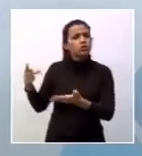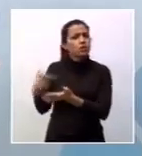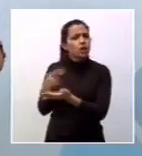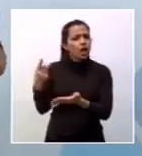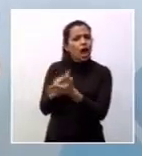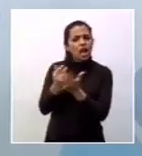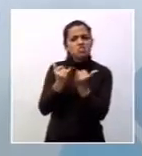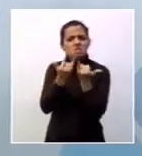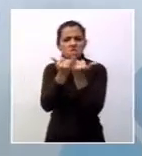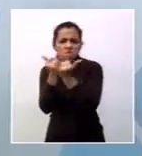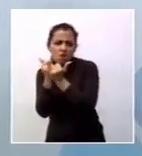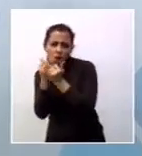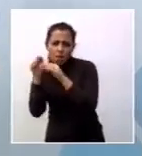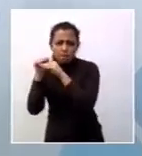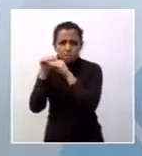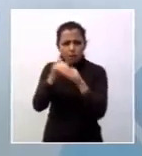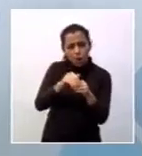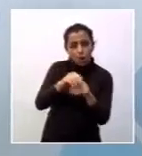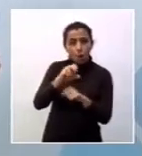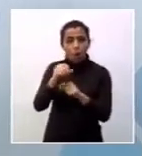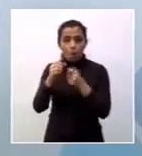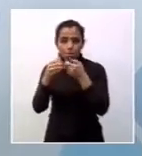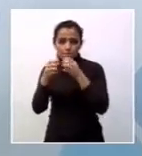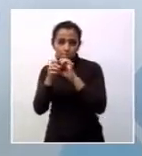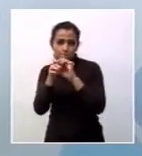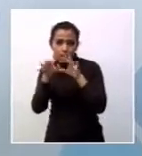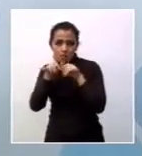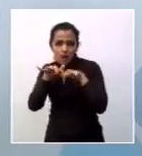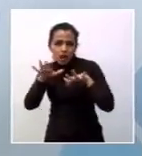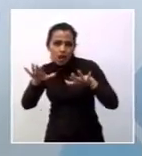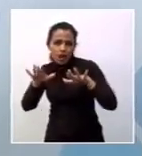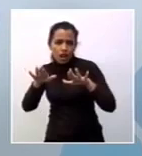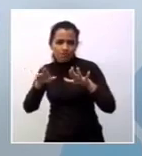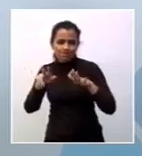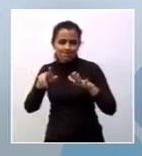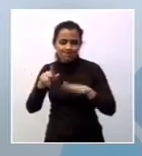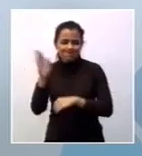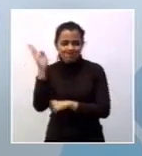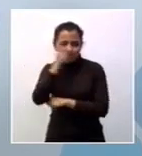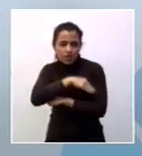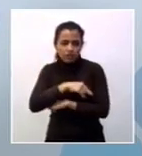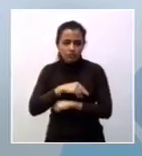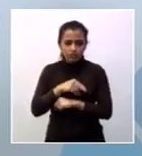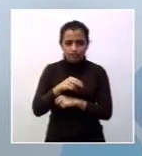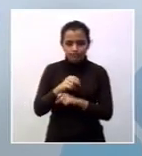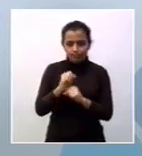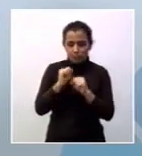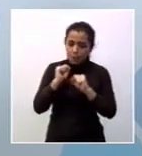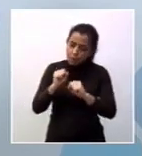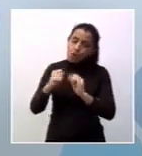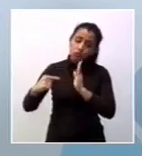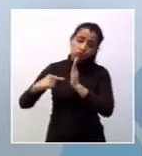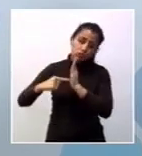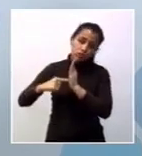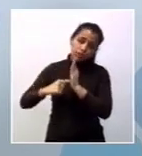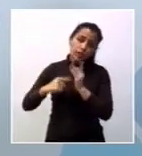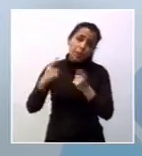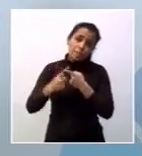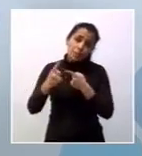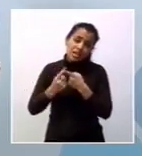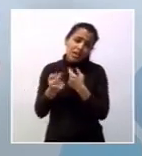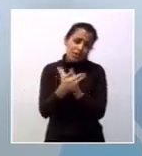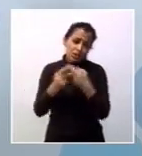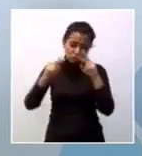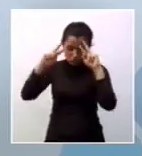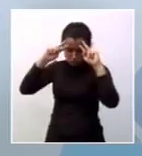alguém, ou algo sendo exposto, vocês sempre e devem denunciar. Porque é uma questão de humanidade.